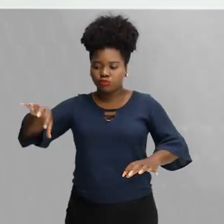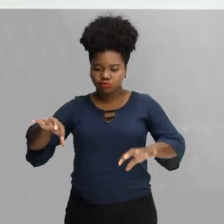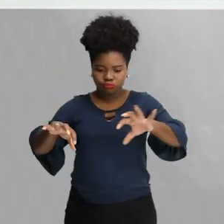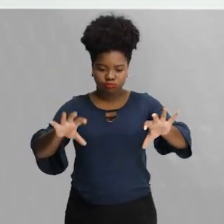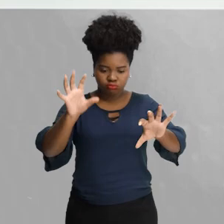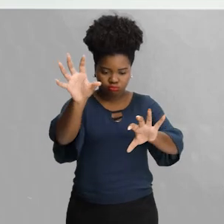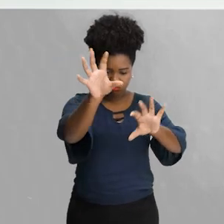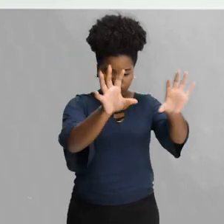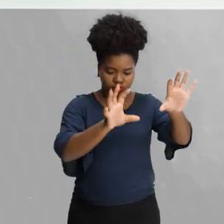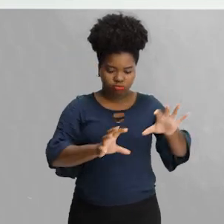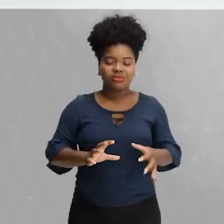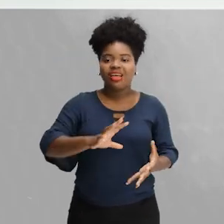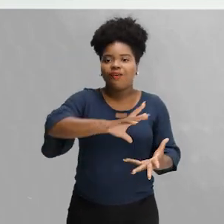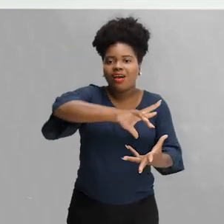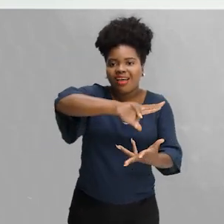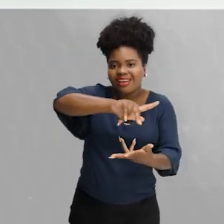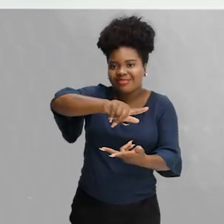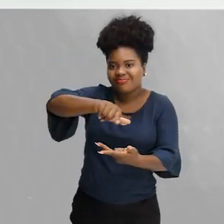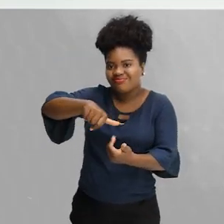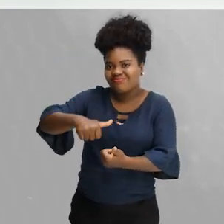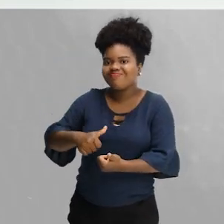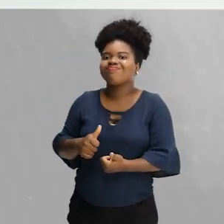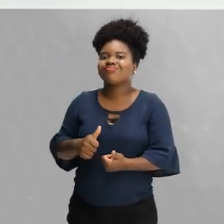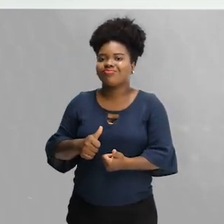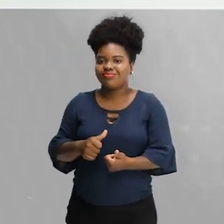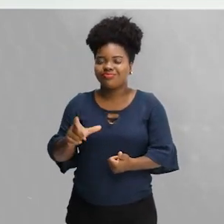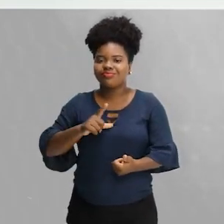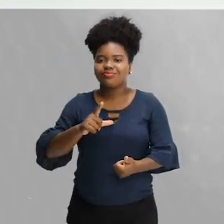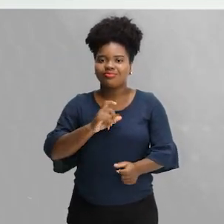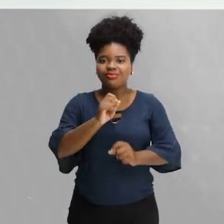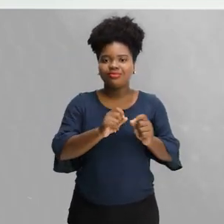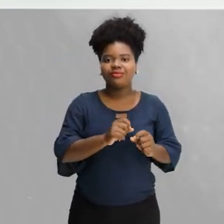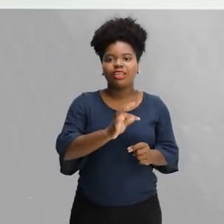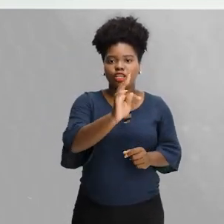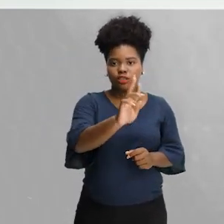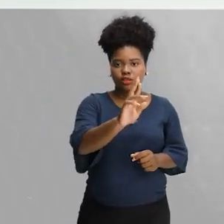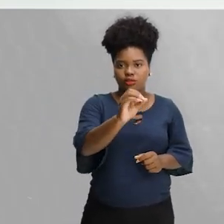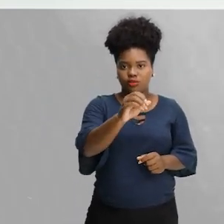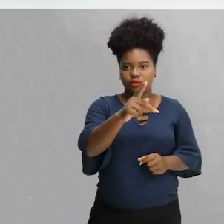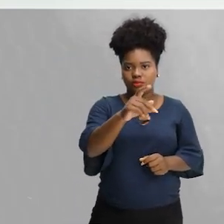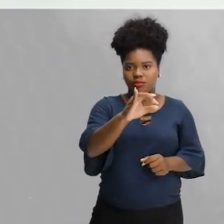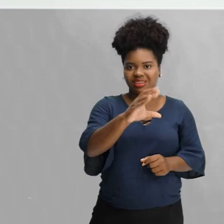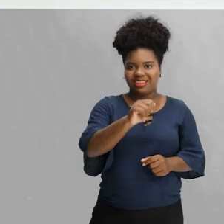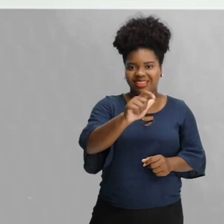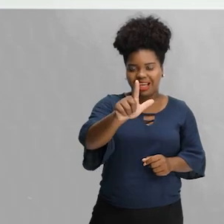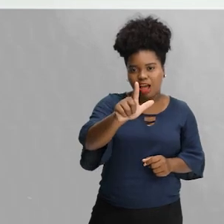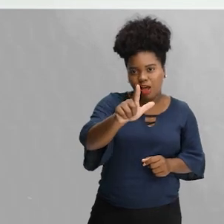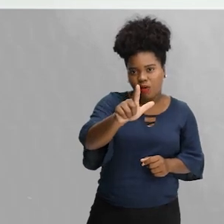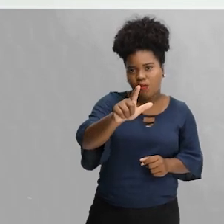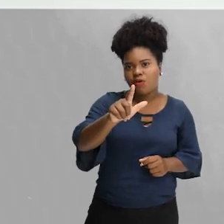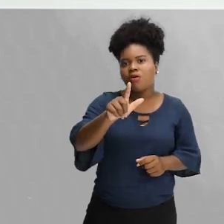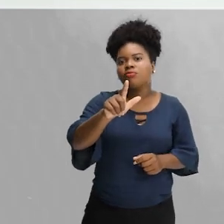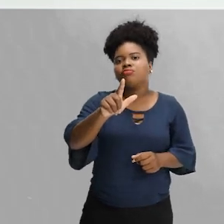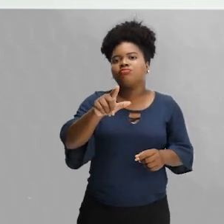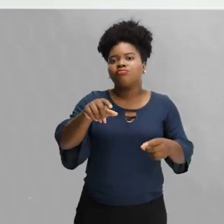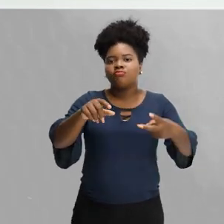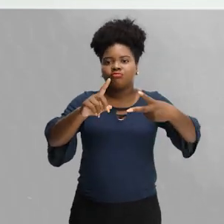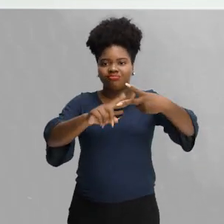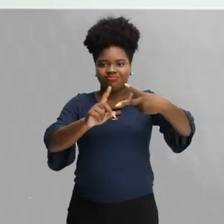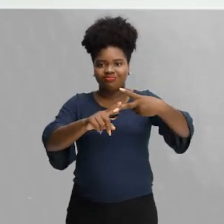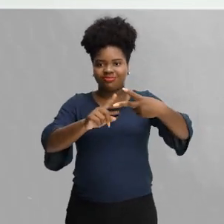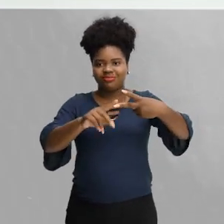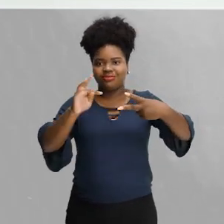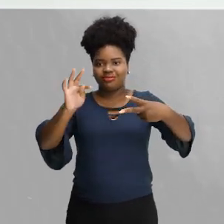em 3 zonas térmicas. A zona tropical ou intertropical, a zona